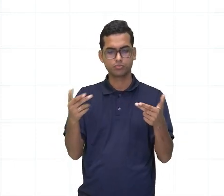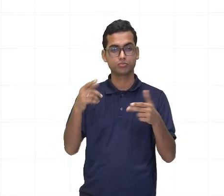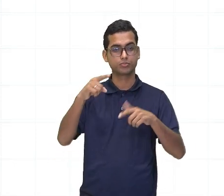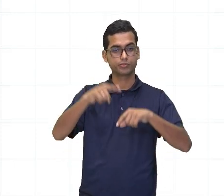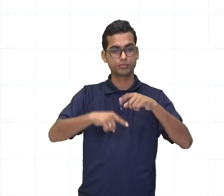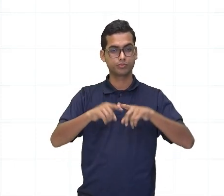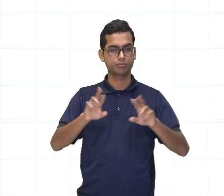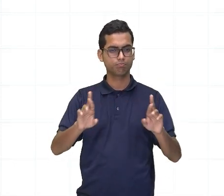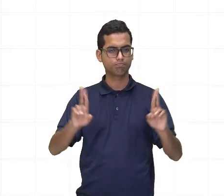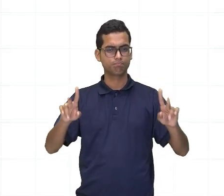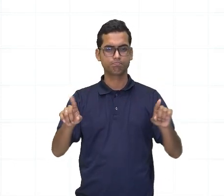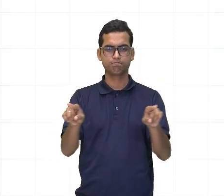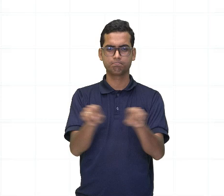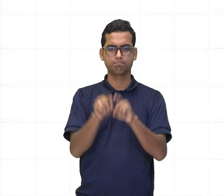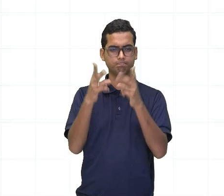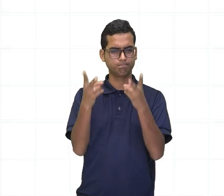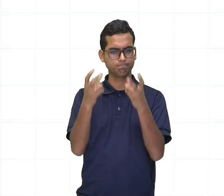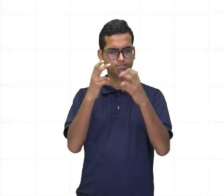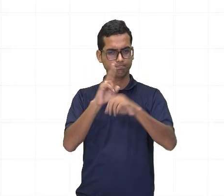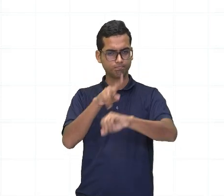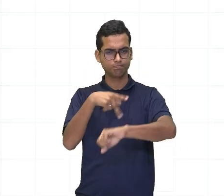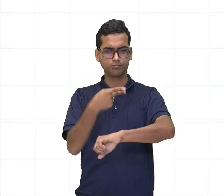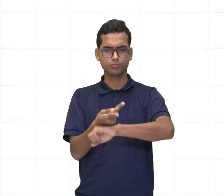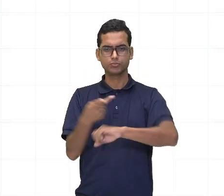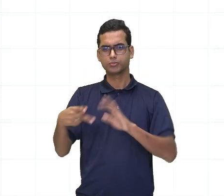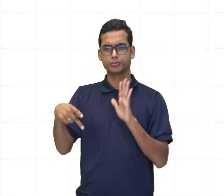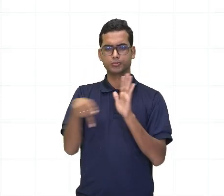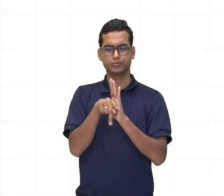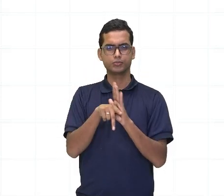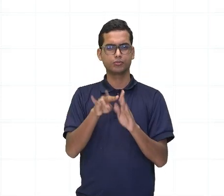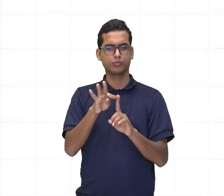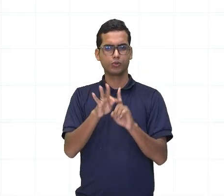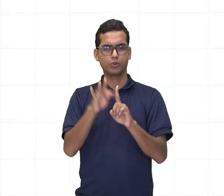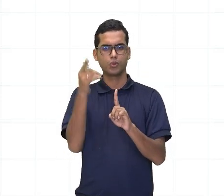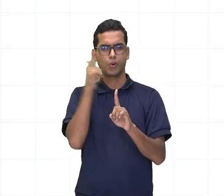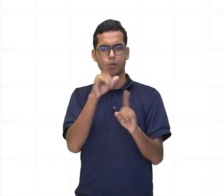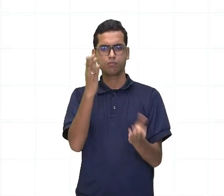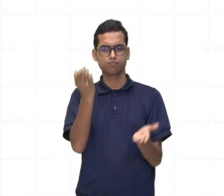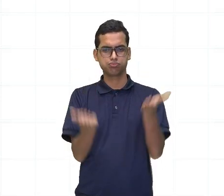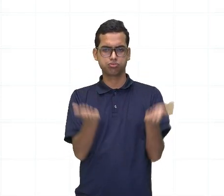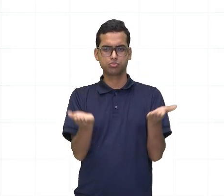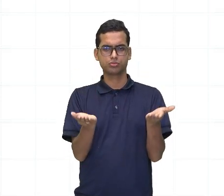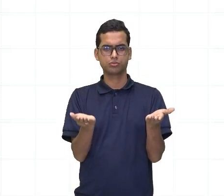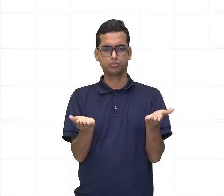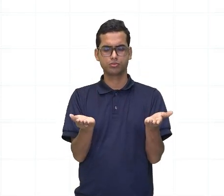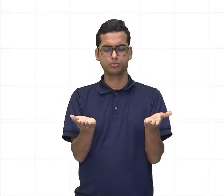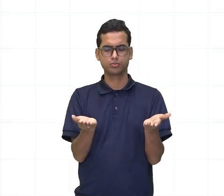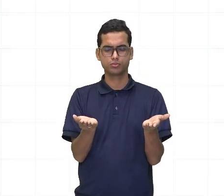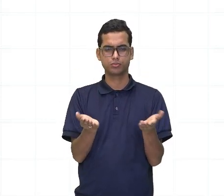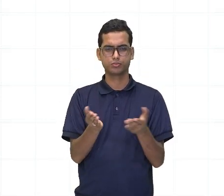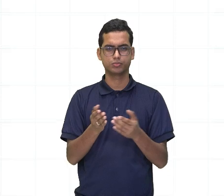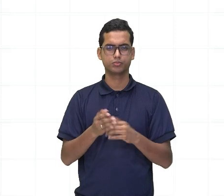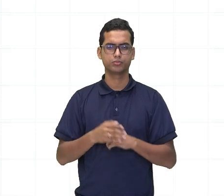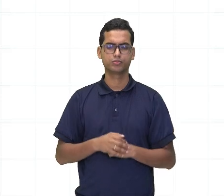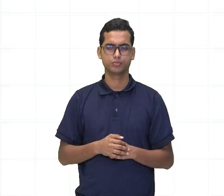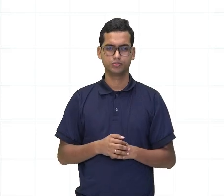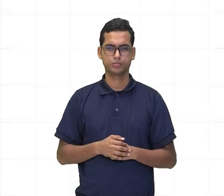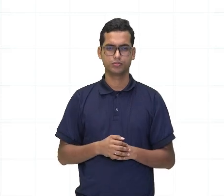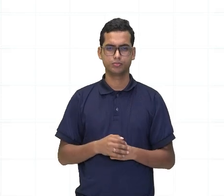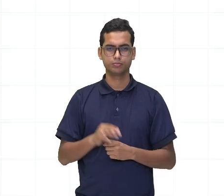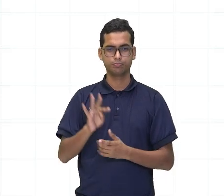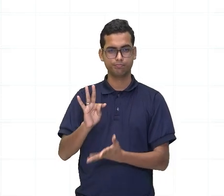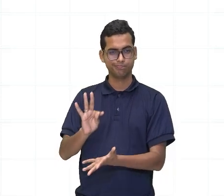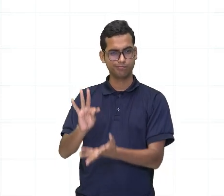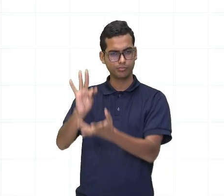que ambas as temperaturas se igualam. E aí nós vemos que a termodinâmica, né, ela